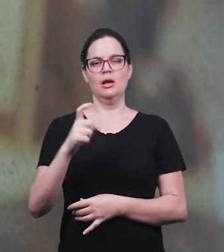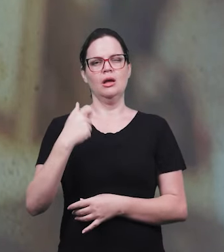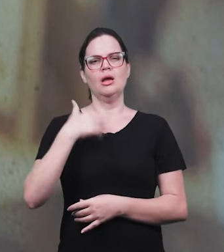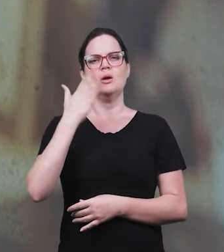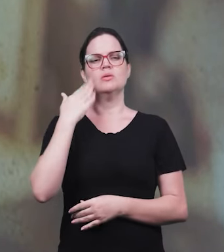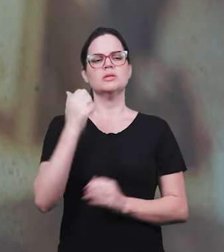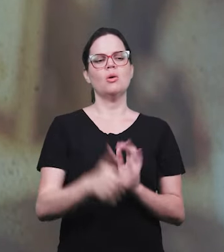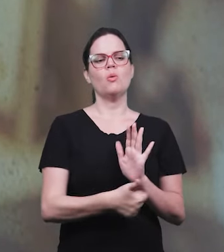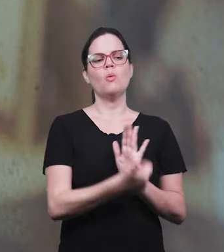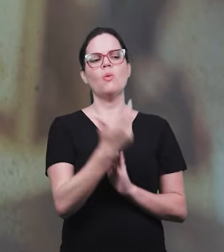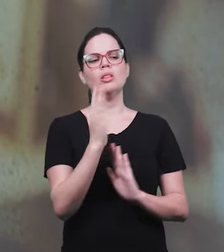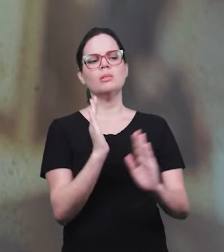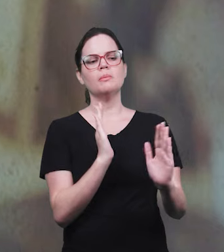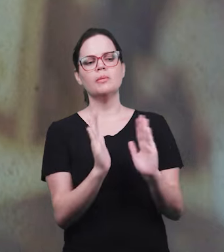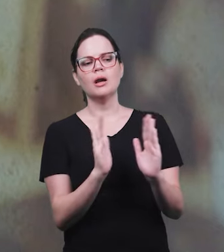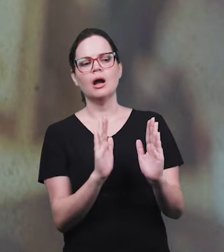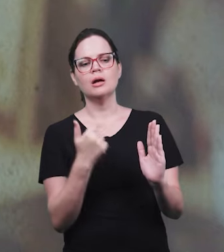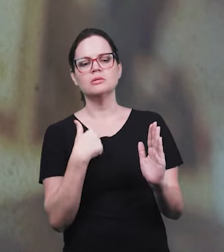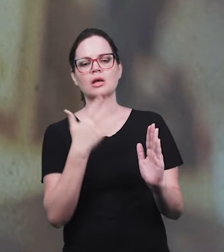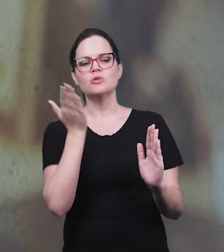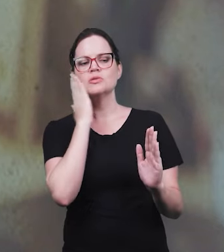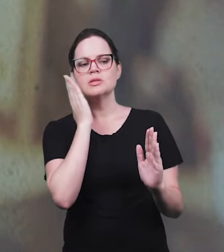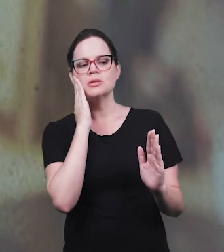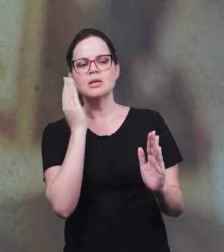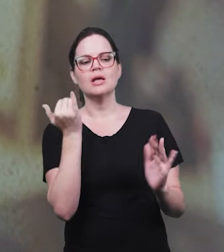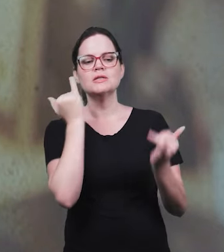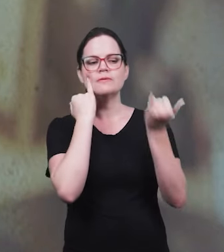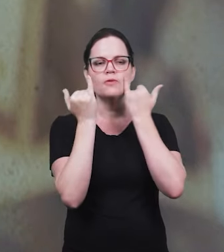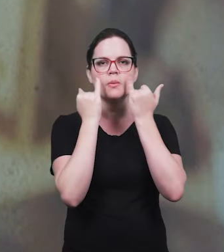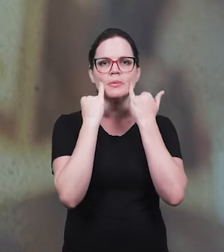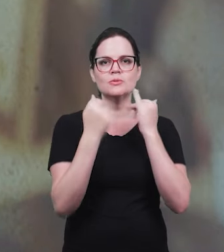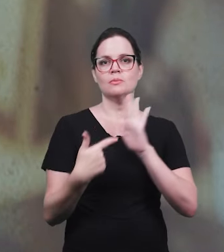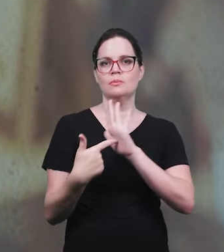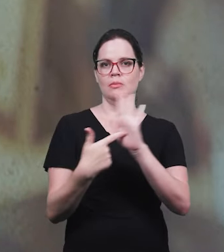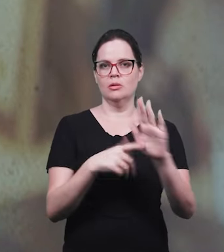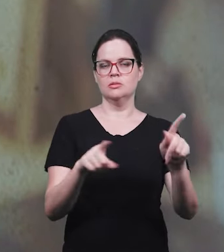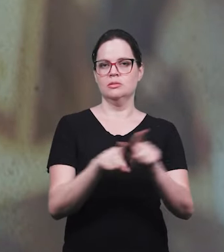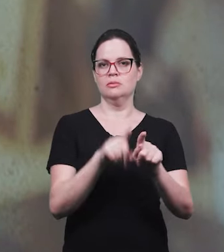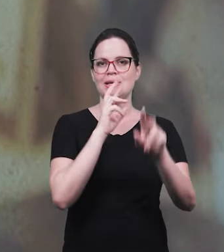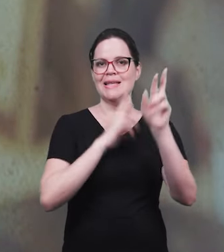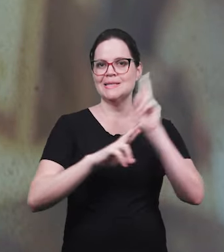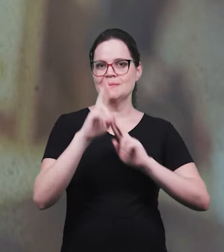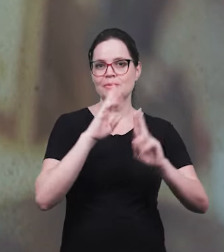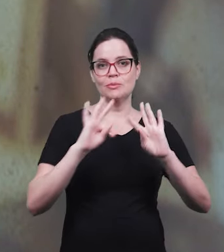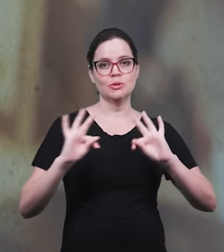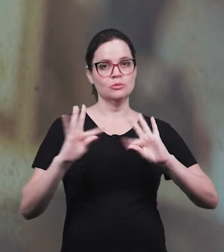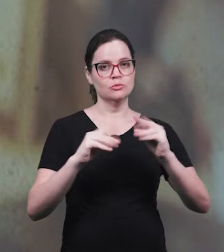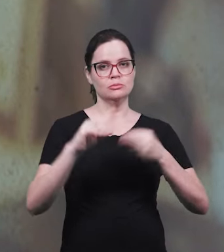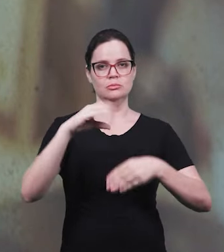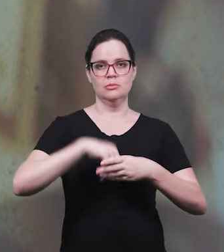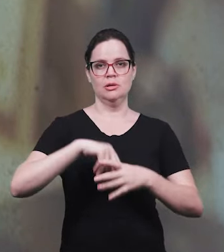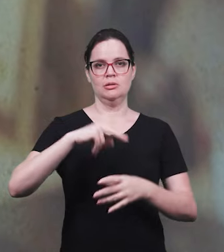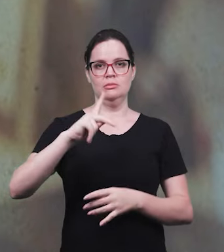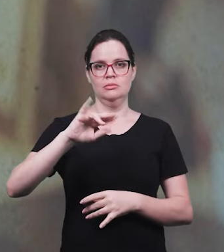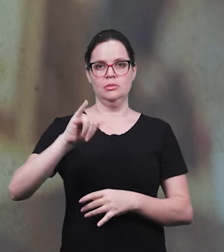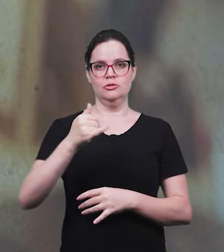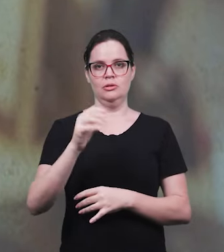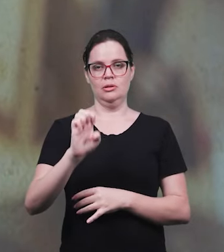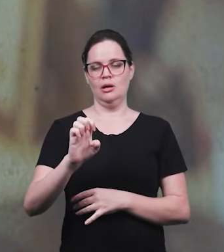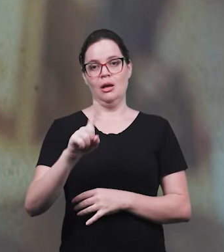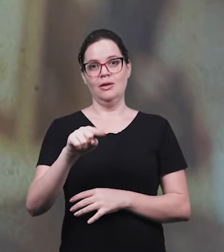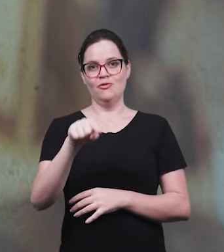estão abertos, eu dou ciência das notificações, eu apresento as respostas. Então, quem ama a área